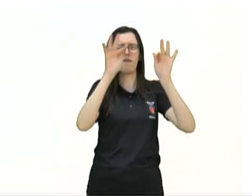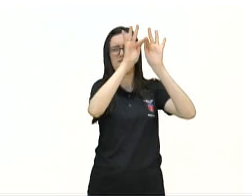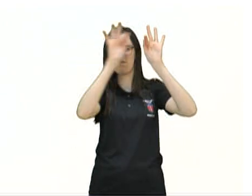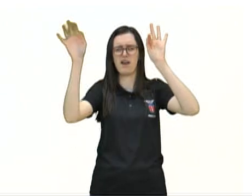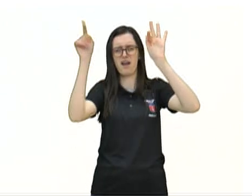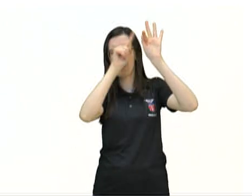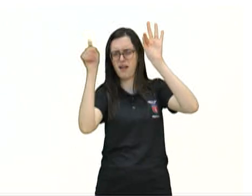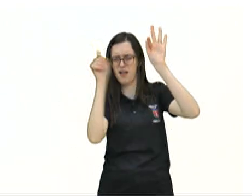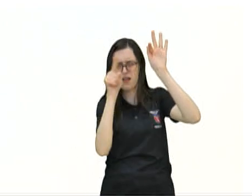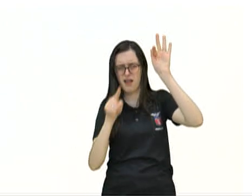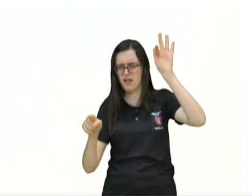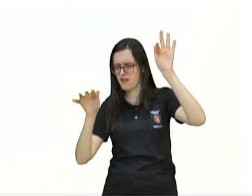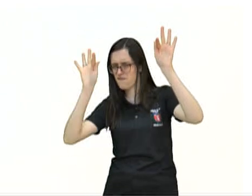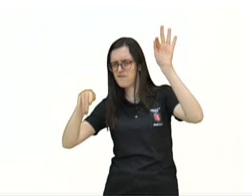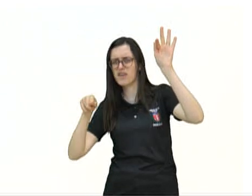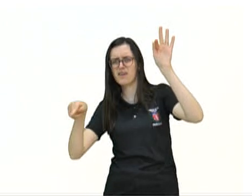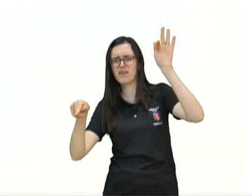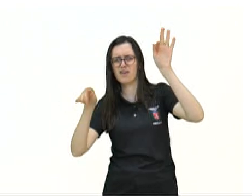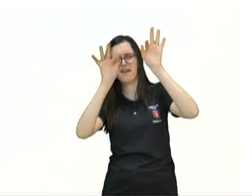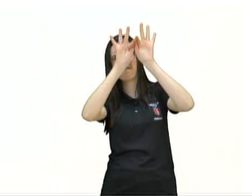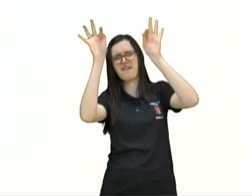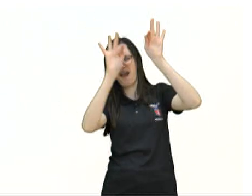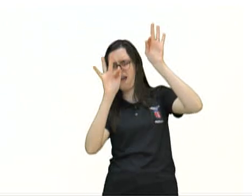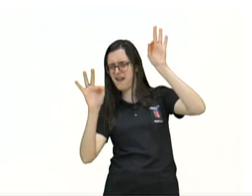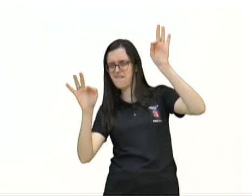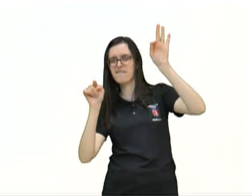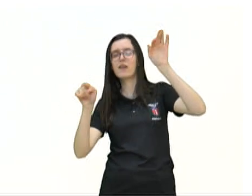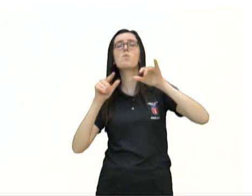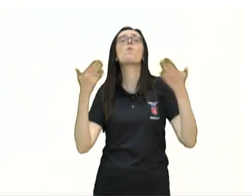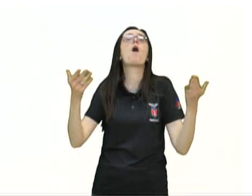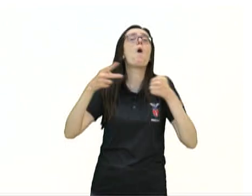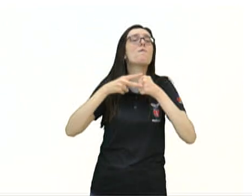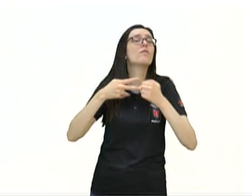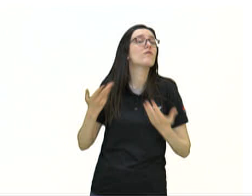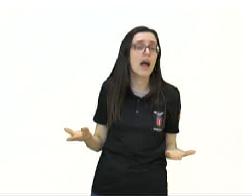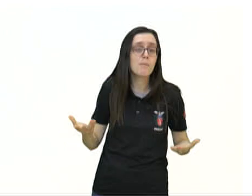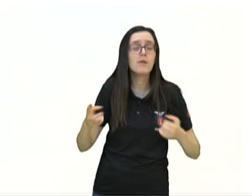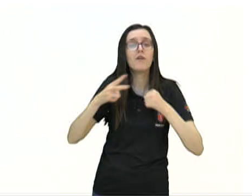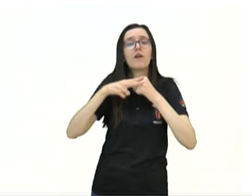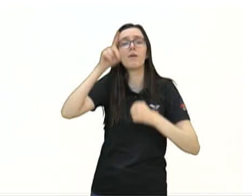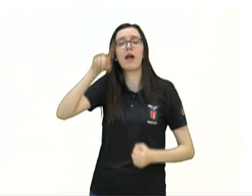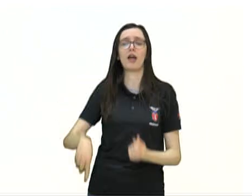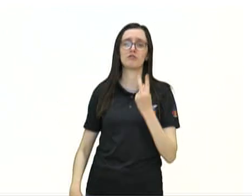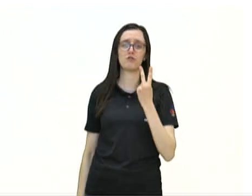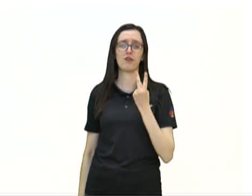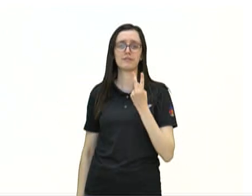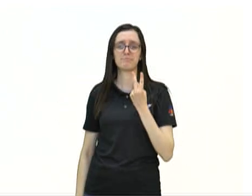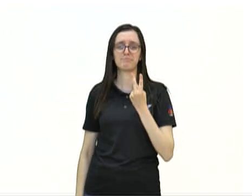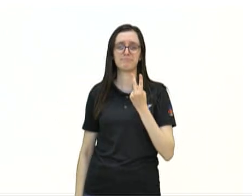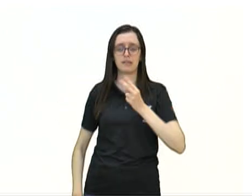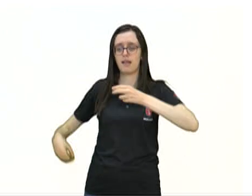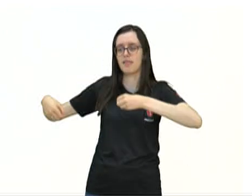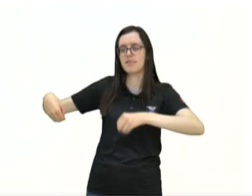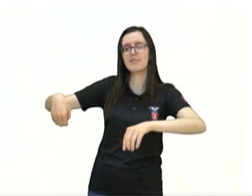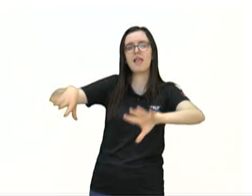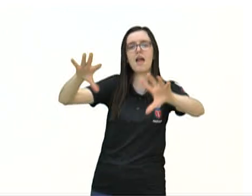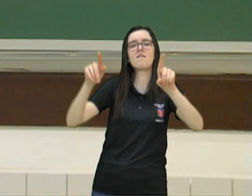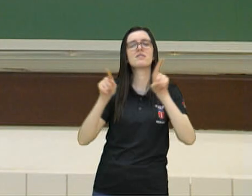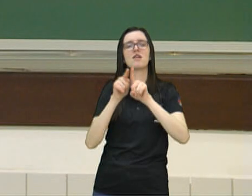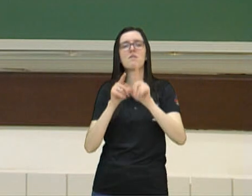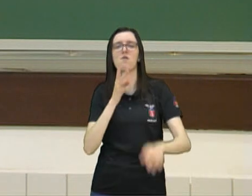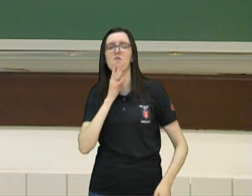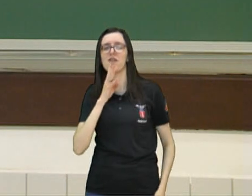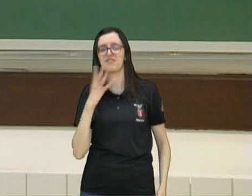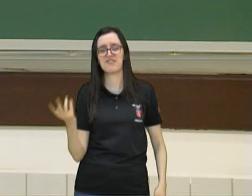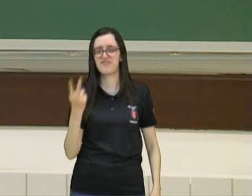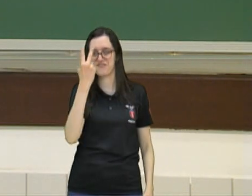Ele começa aqui e termina aqui. Mas quais são os verbos? Os verbos são somente dois: levam e